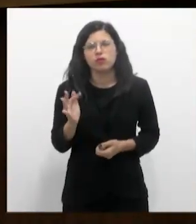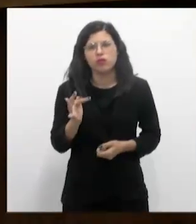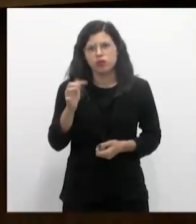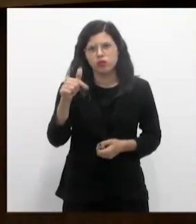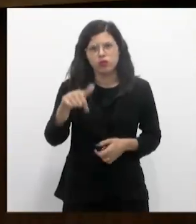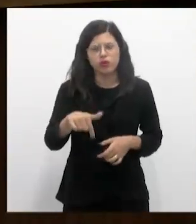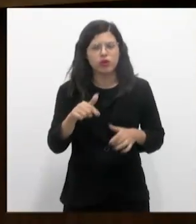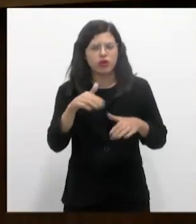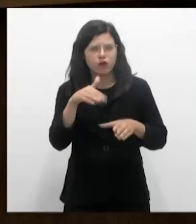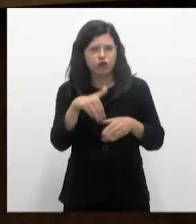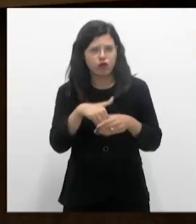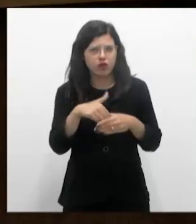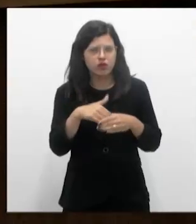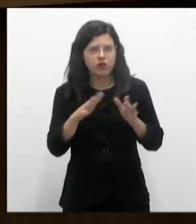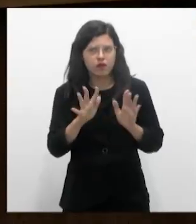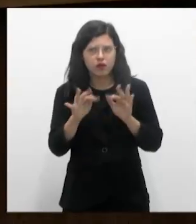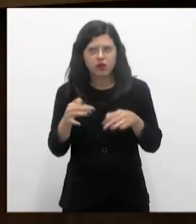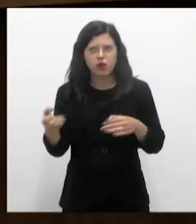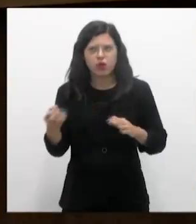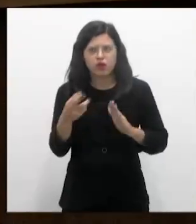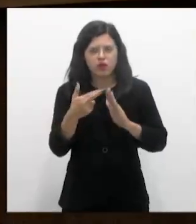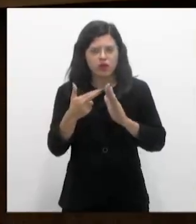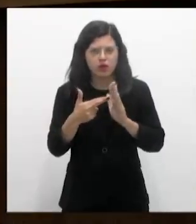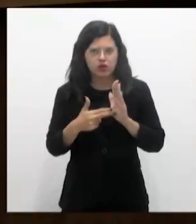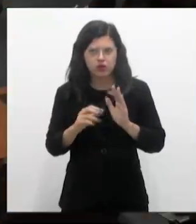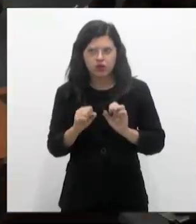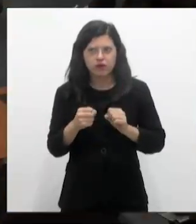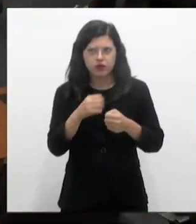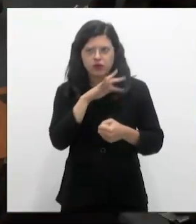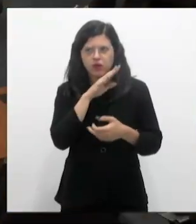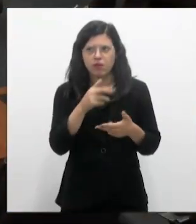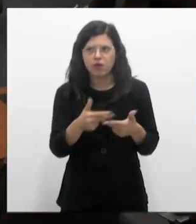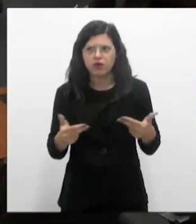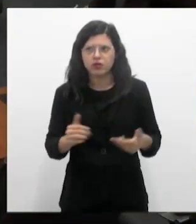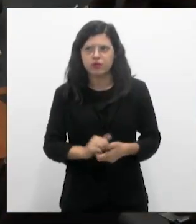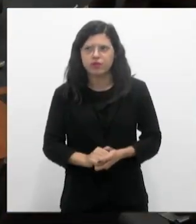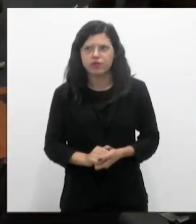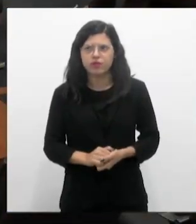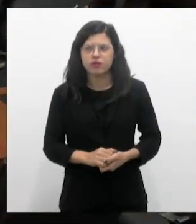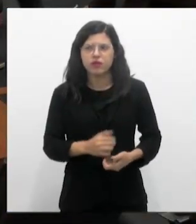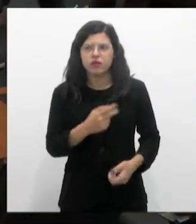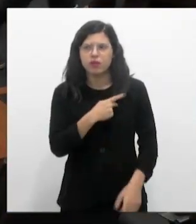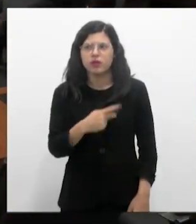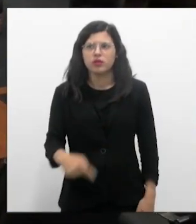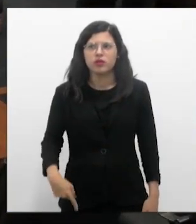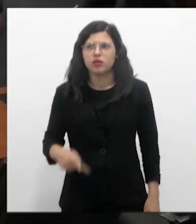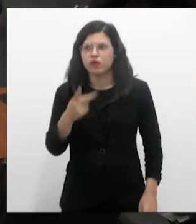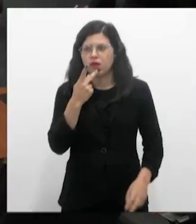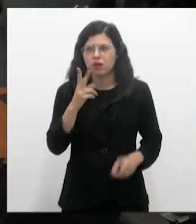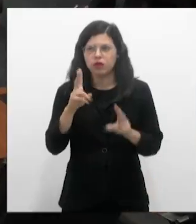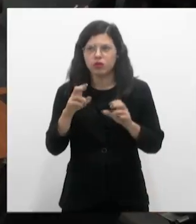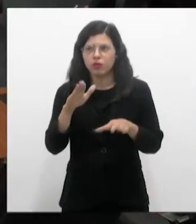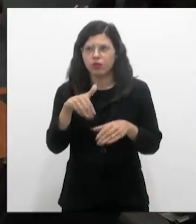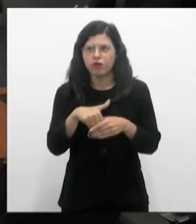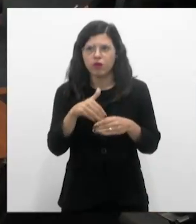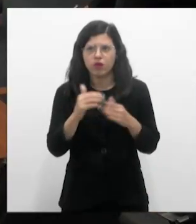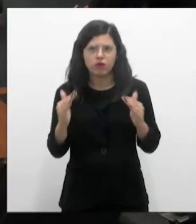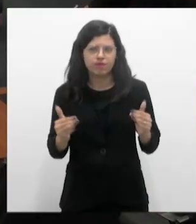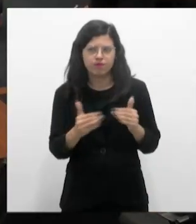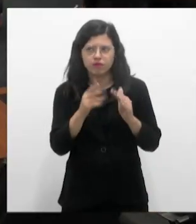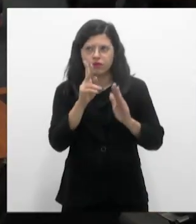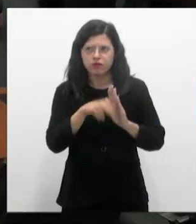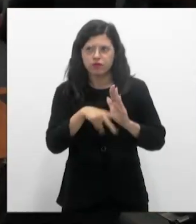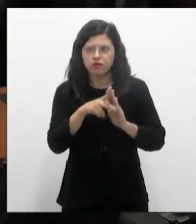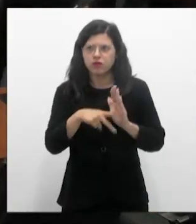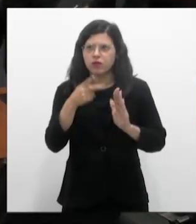final do novo Código de Defesa Animal. Senhor presidente, declarar o voto favorável a esse projeto,